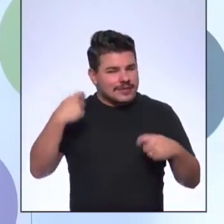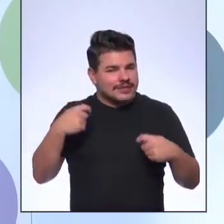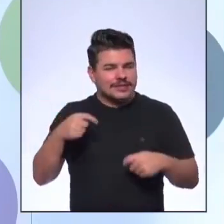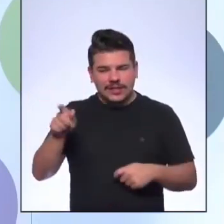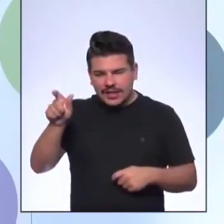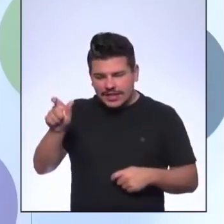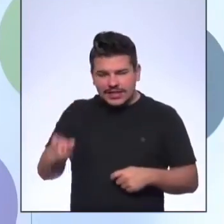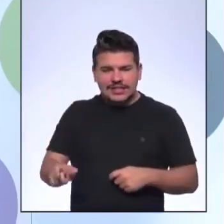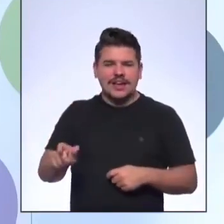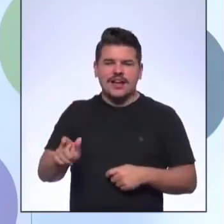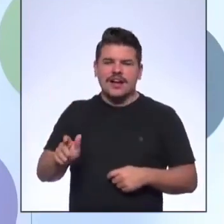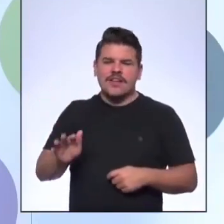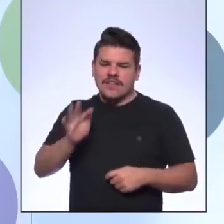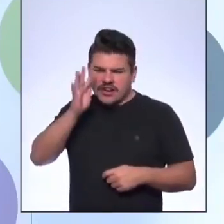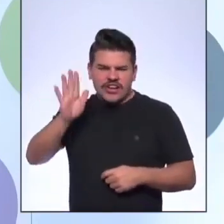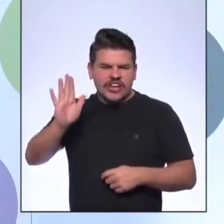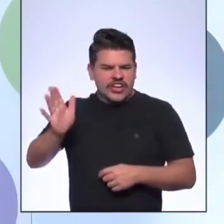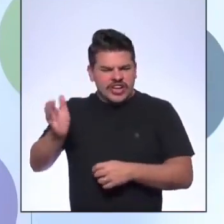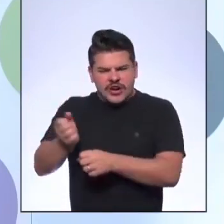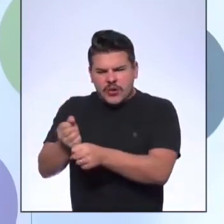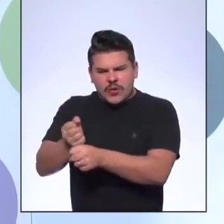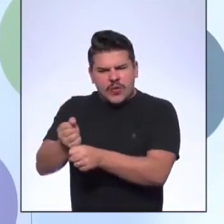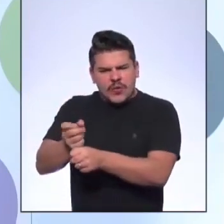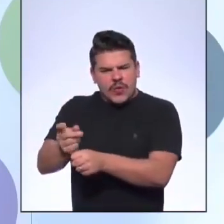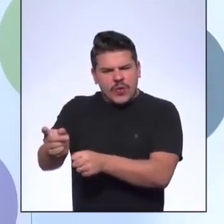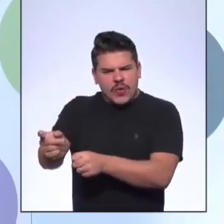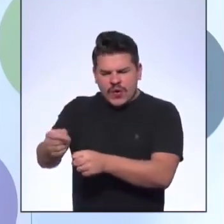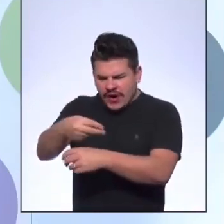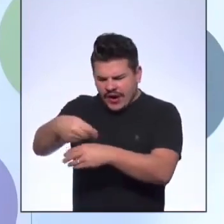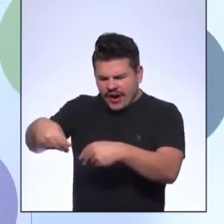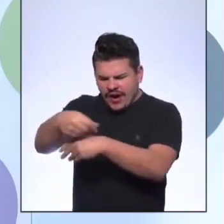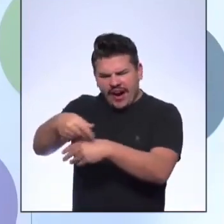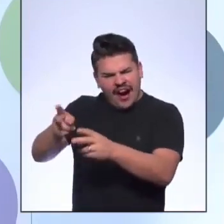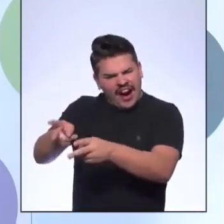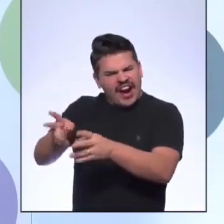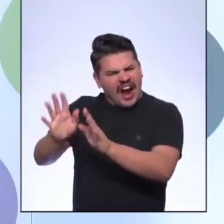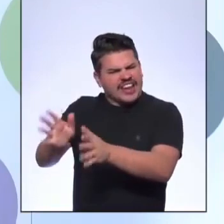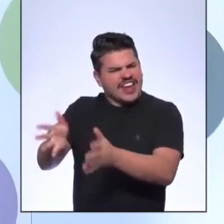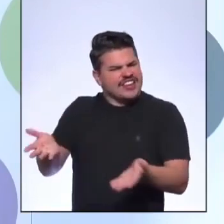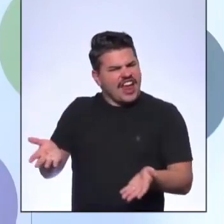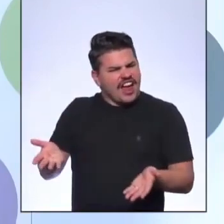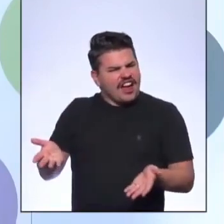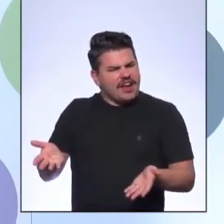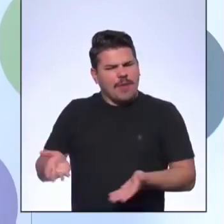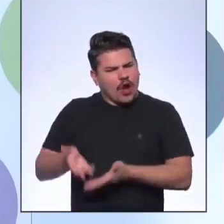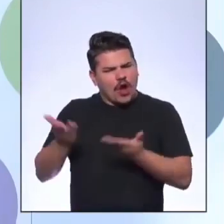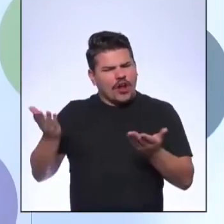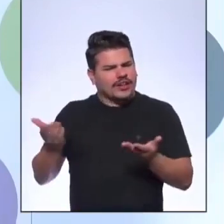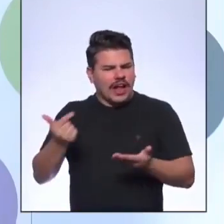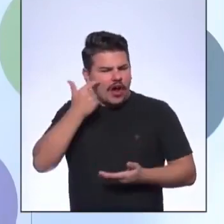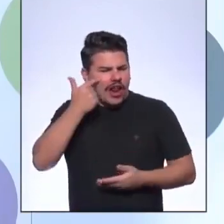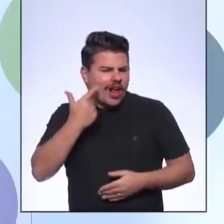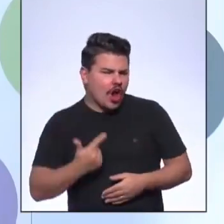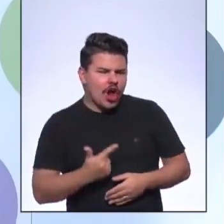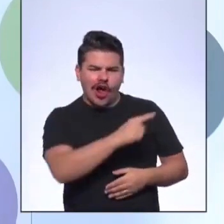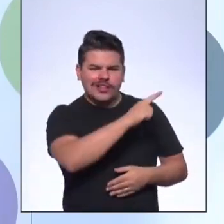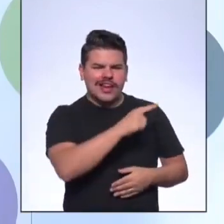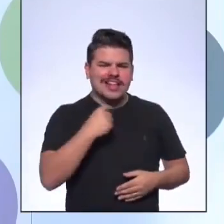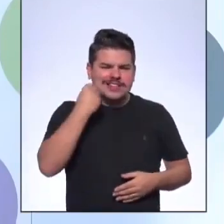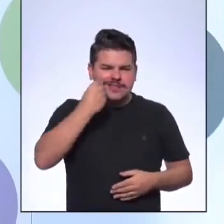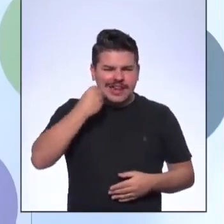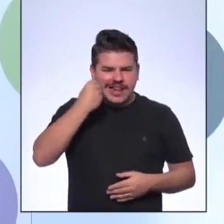essas plantas já estão aí de tempo demais se reproduzindo, né, por autopolinização, então eu vou fazer agora